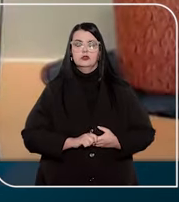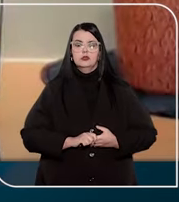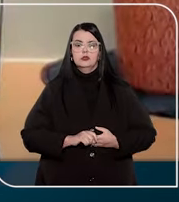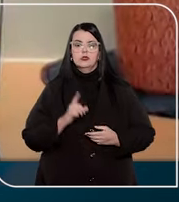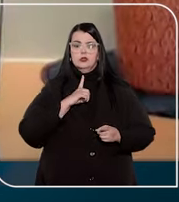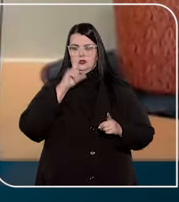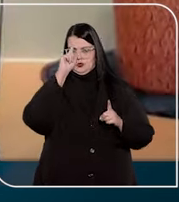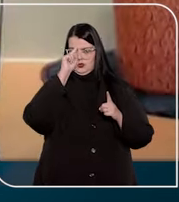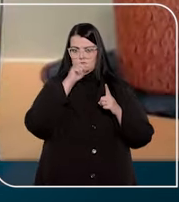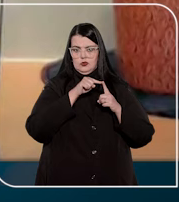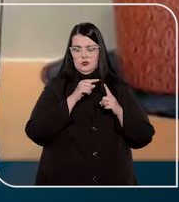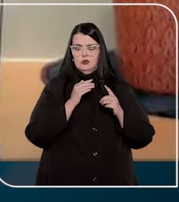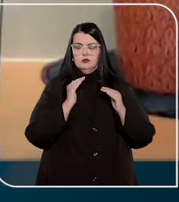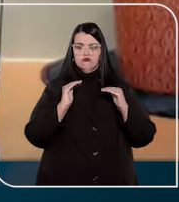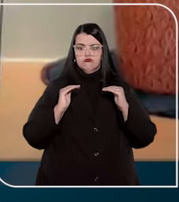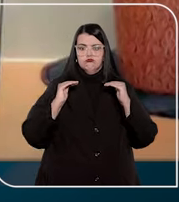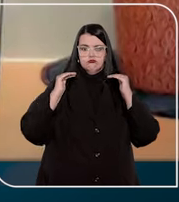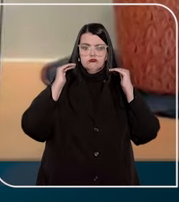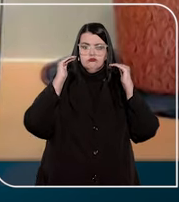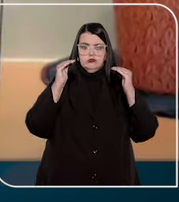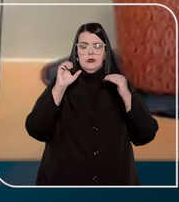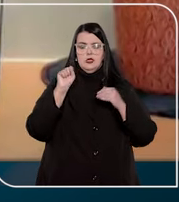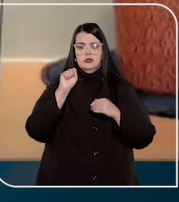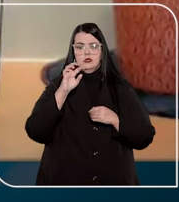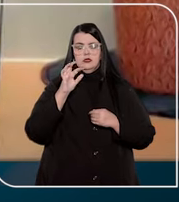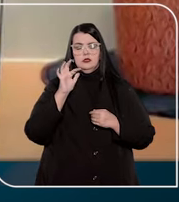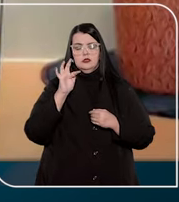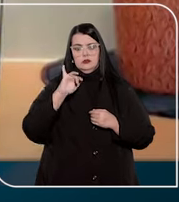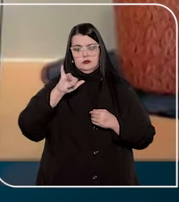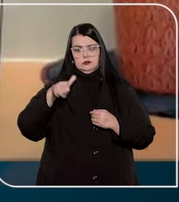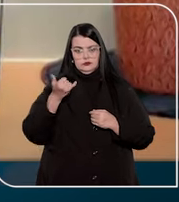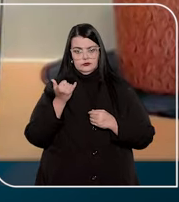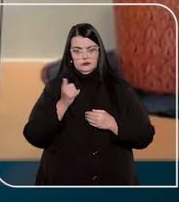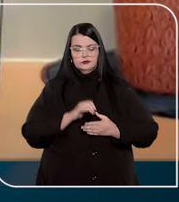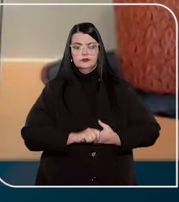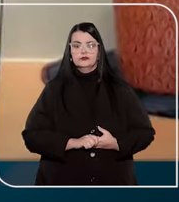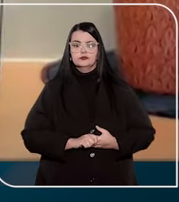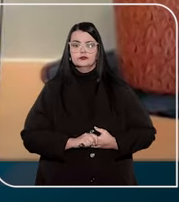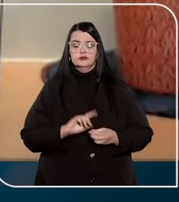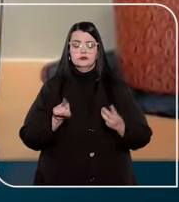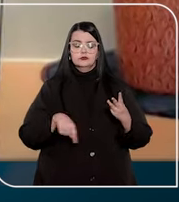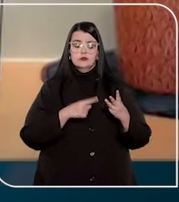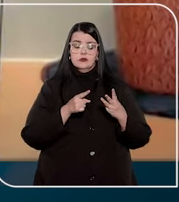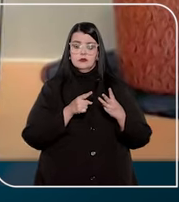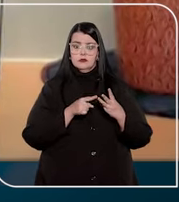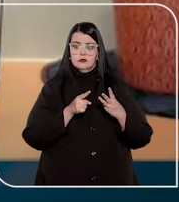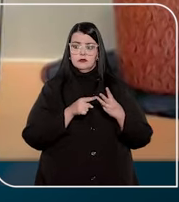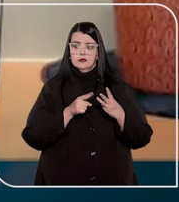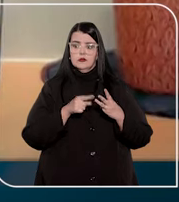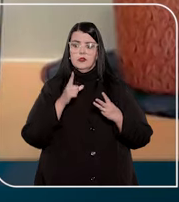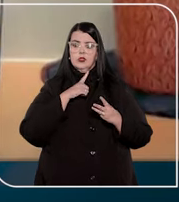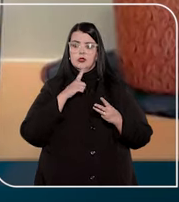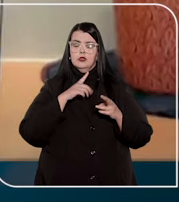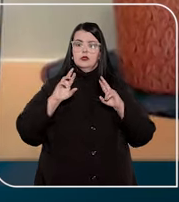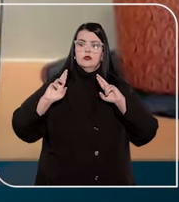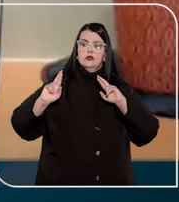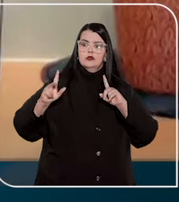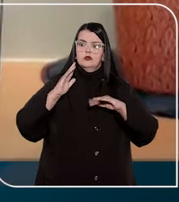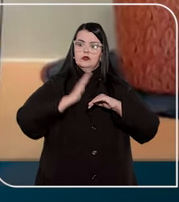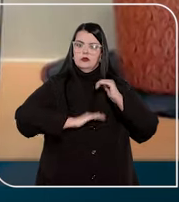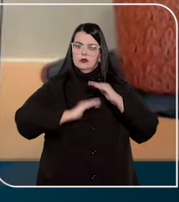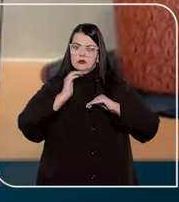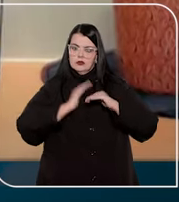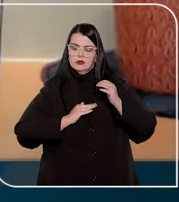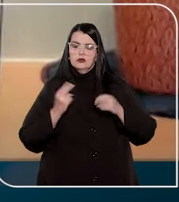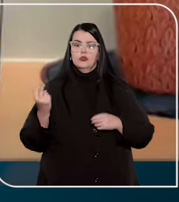destinatário o Superior Tribunal de Justiça. E um terceiro viés de diferença prática entre